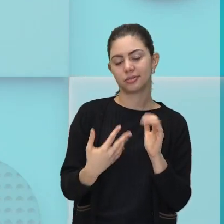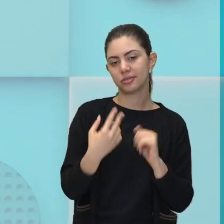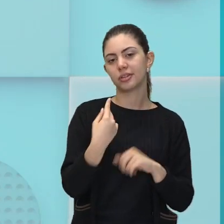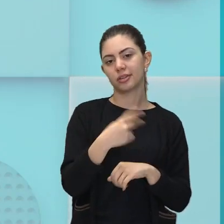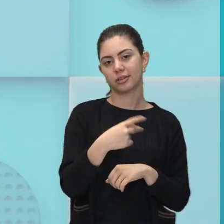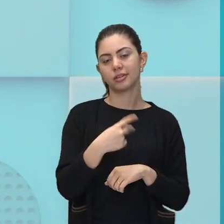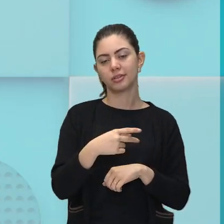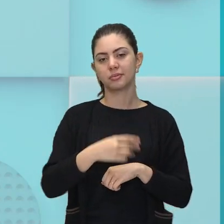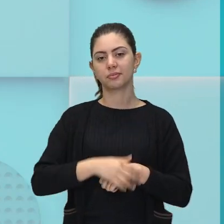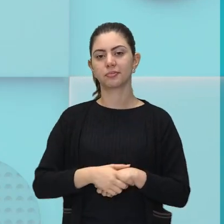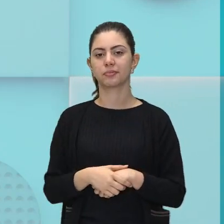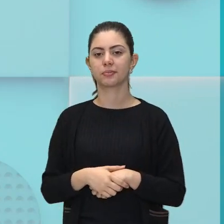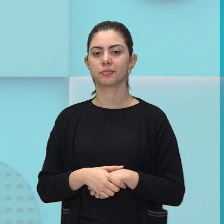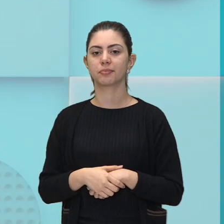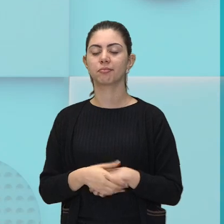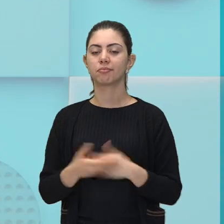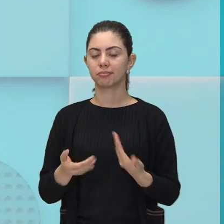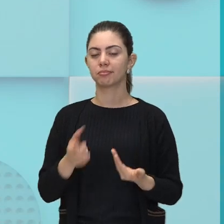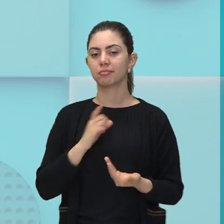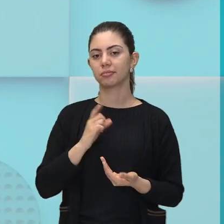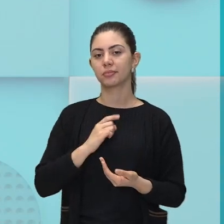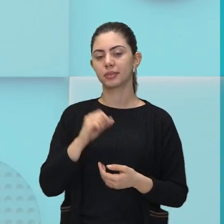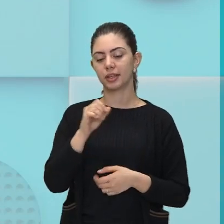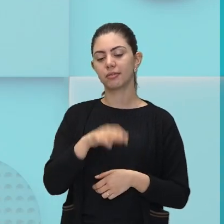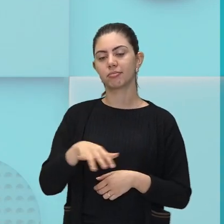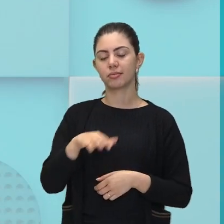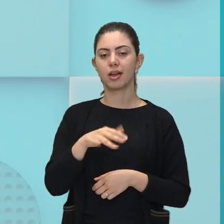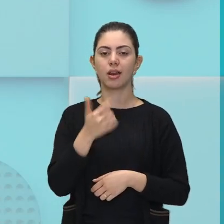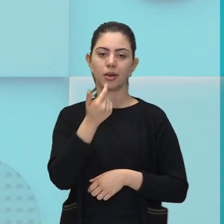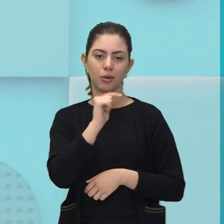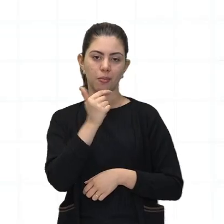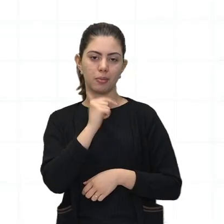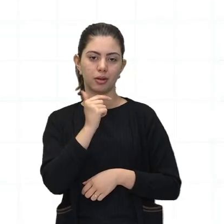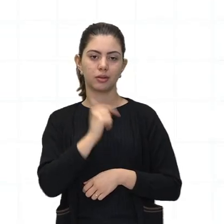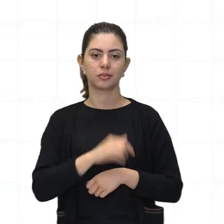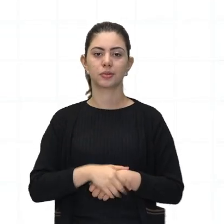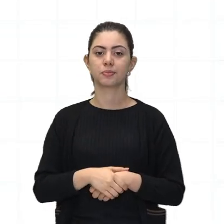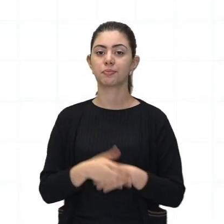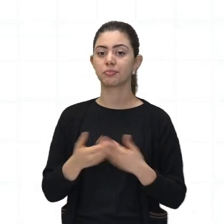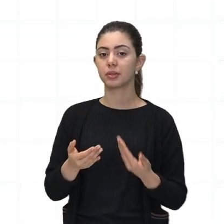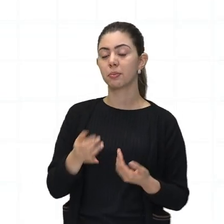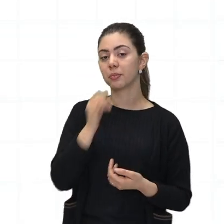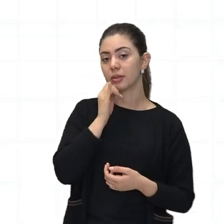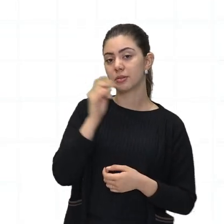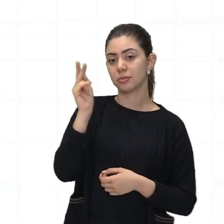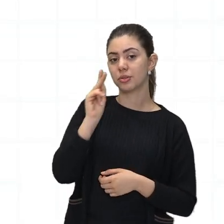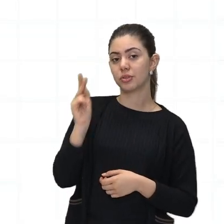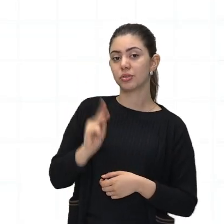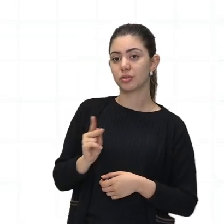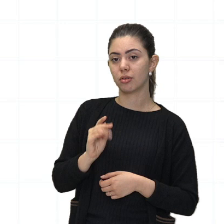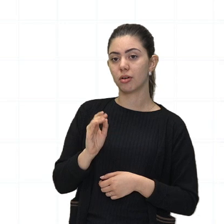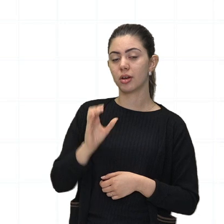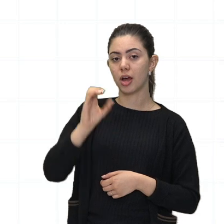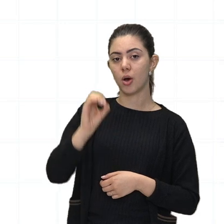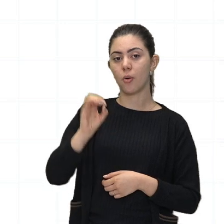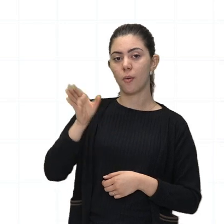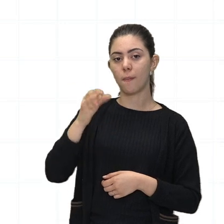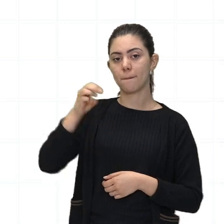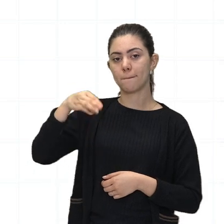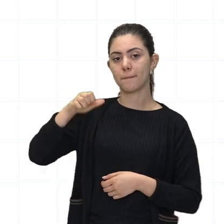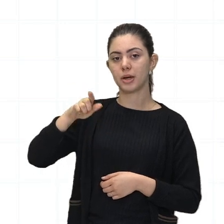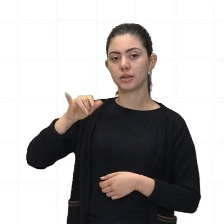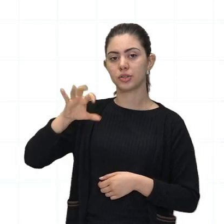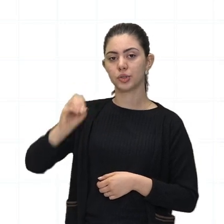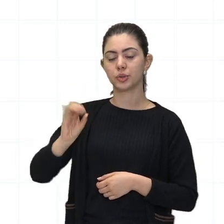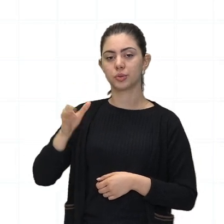bastante presente também da nossa comédia. E alguns exemplos de comédia incluem histórias como O Mágico de Oz, do L.